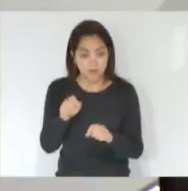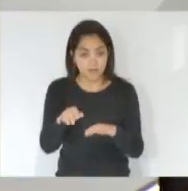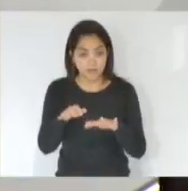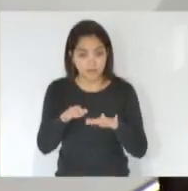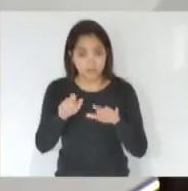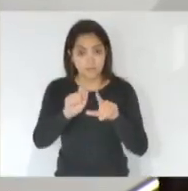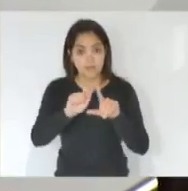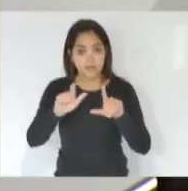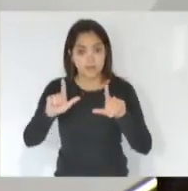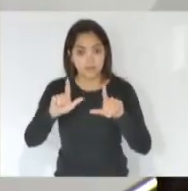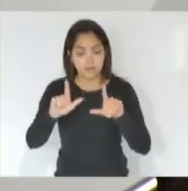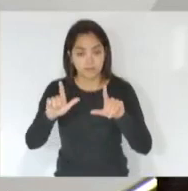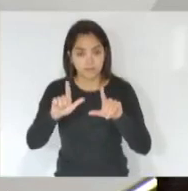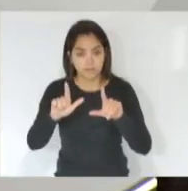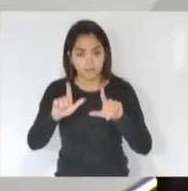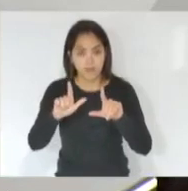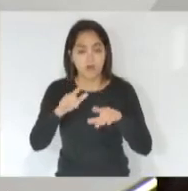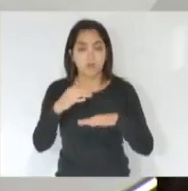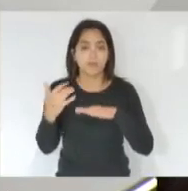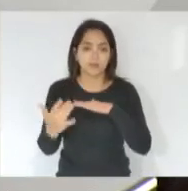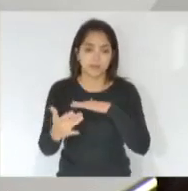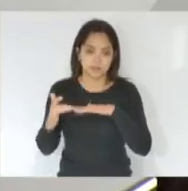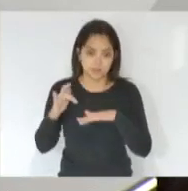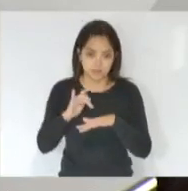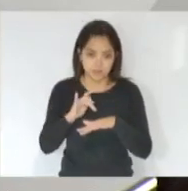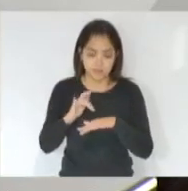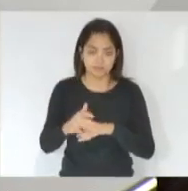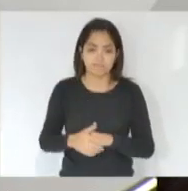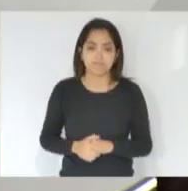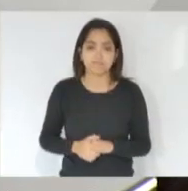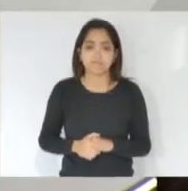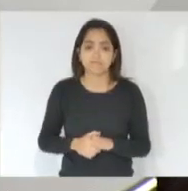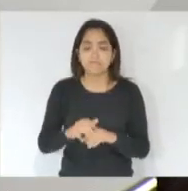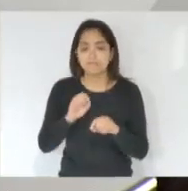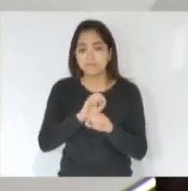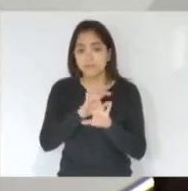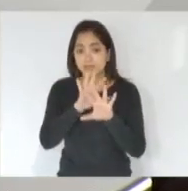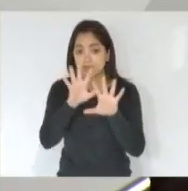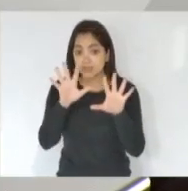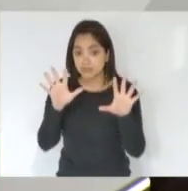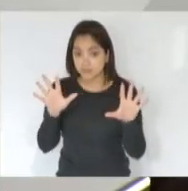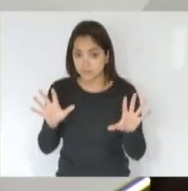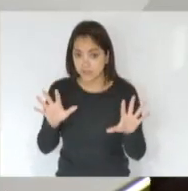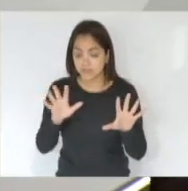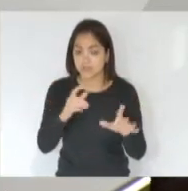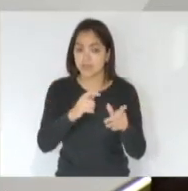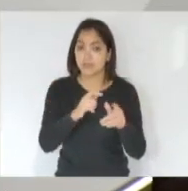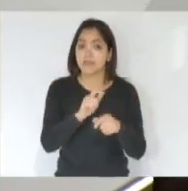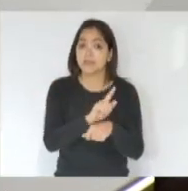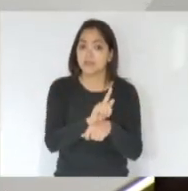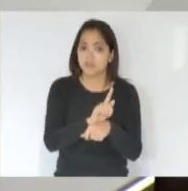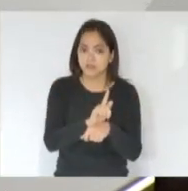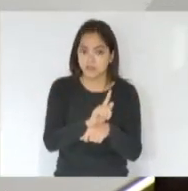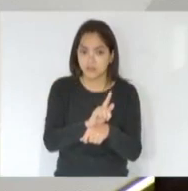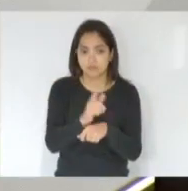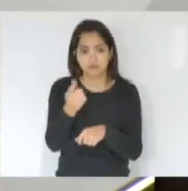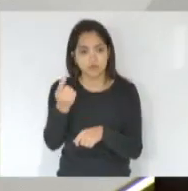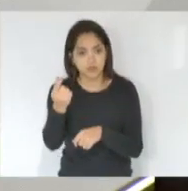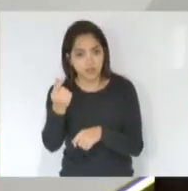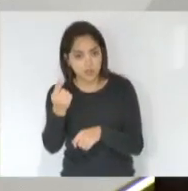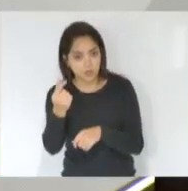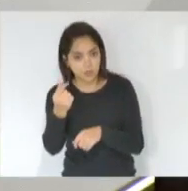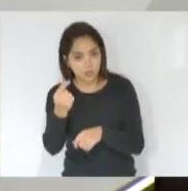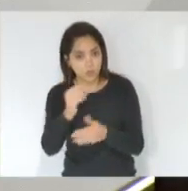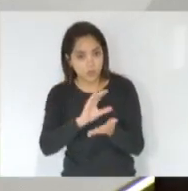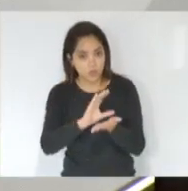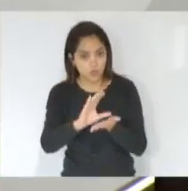TVA e por nossas redes sociais. A transparência na gestão de recursos públicos é